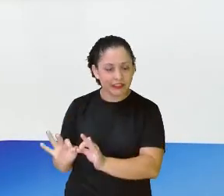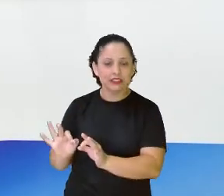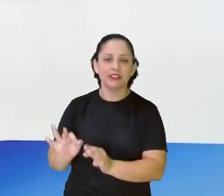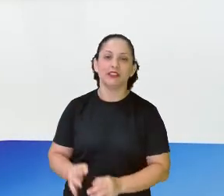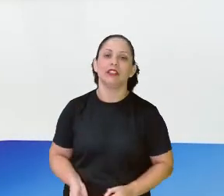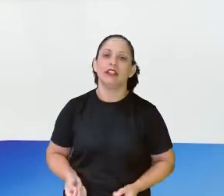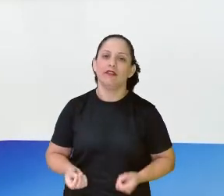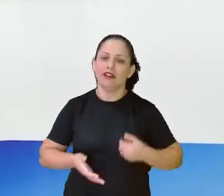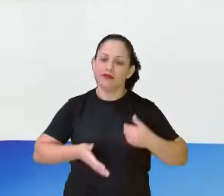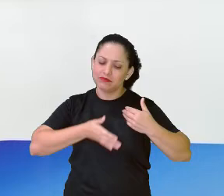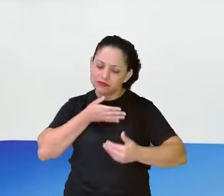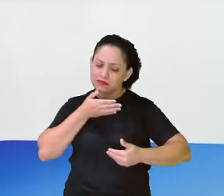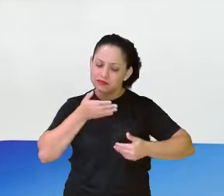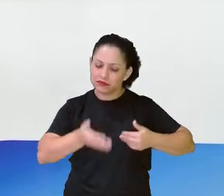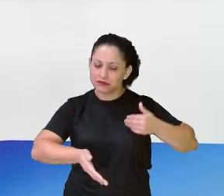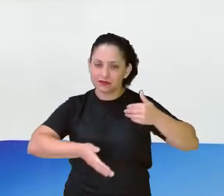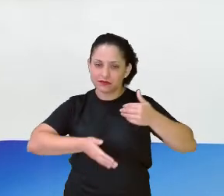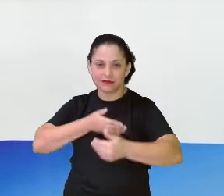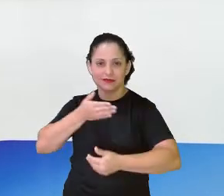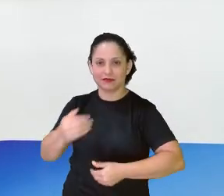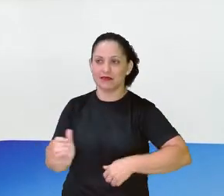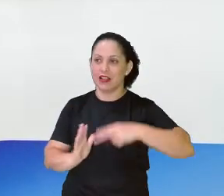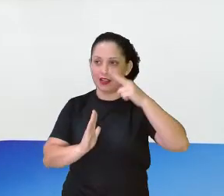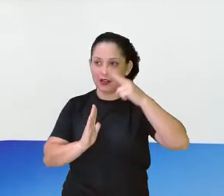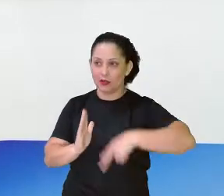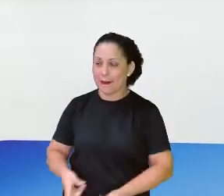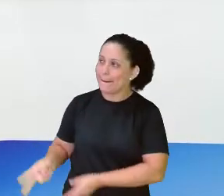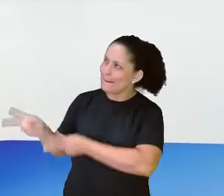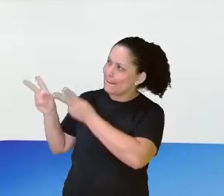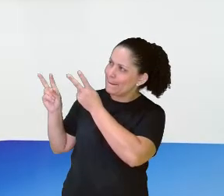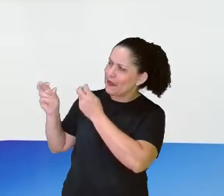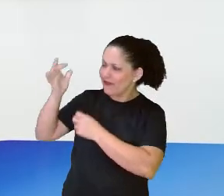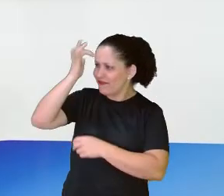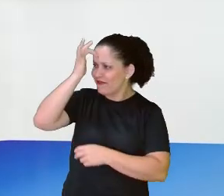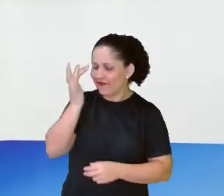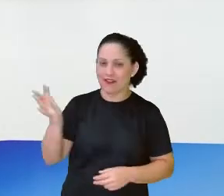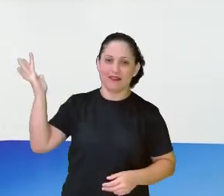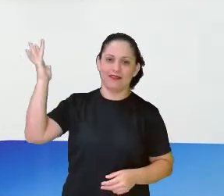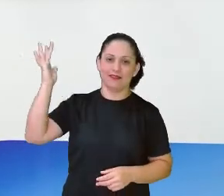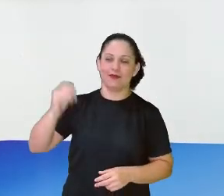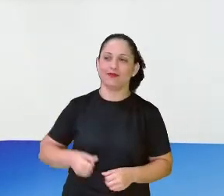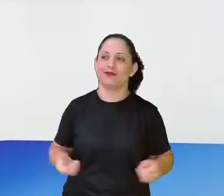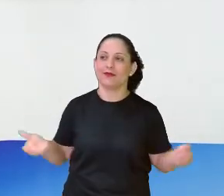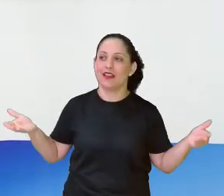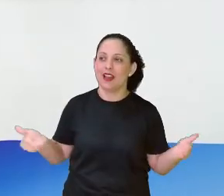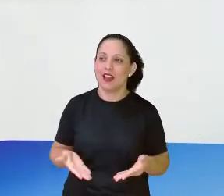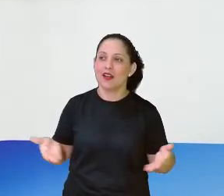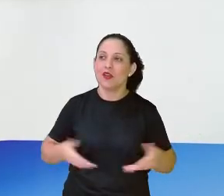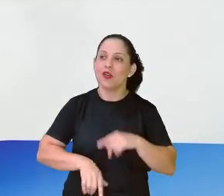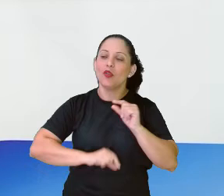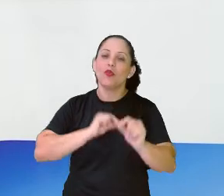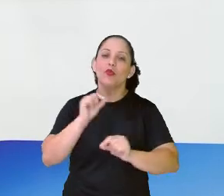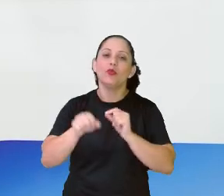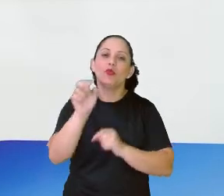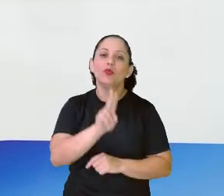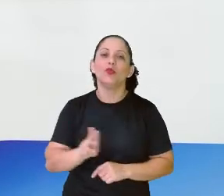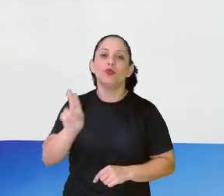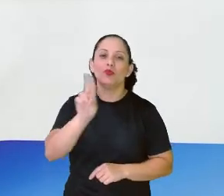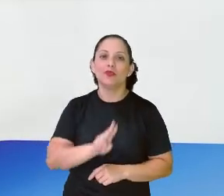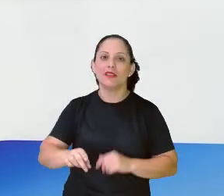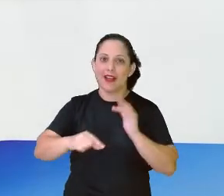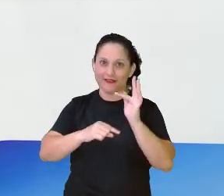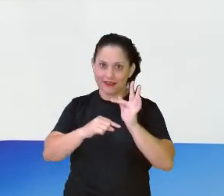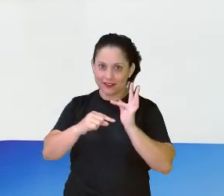vão se aprimorando, essa questão da leitura fica muito fácil de fazer. Eu trouxe alguns usos das frações, que também